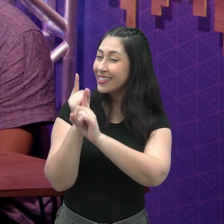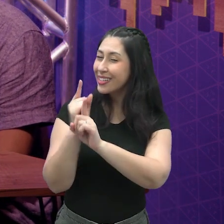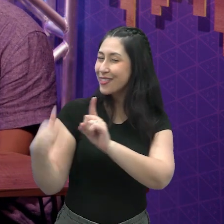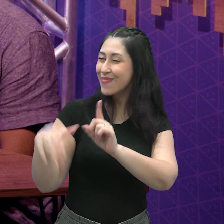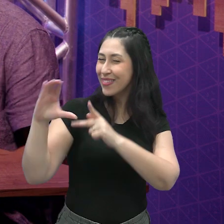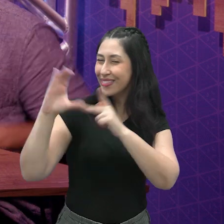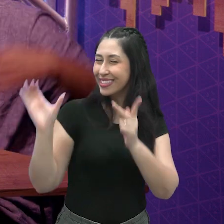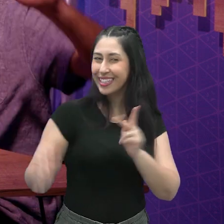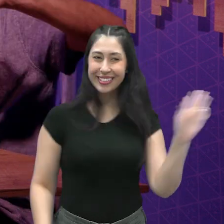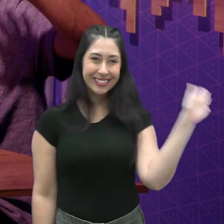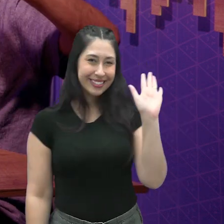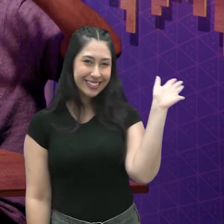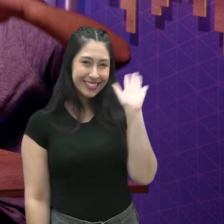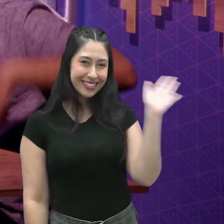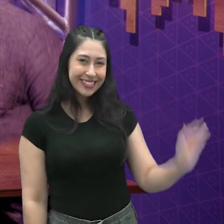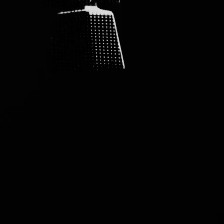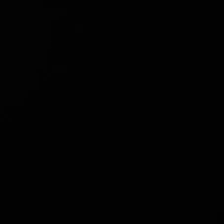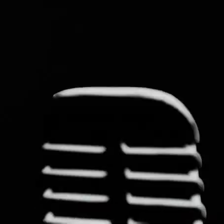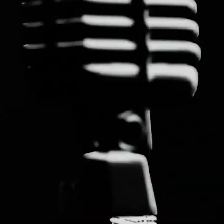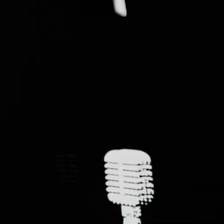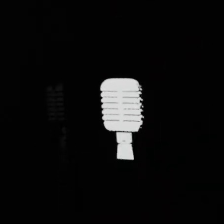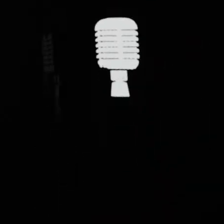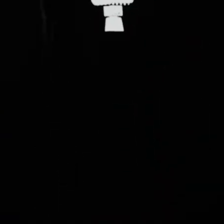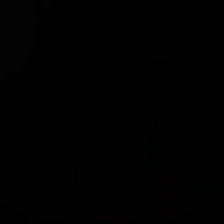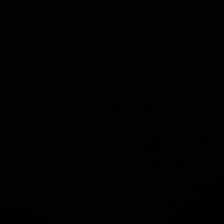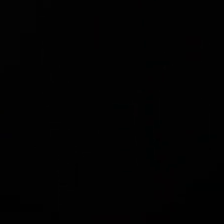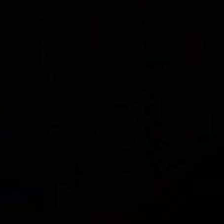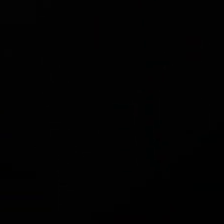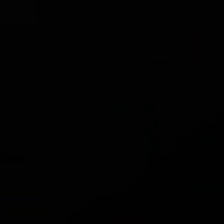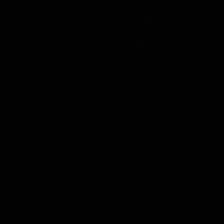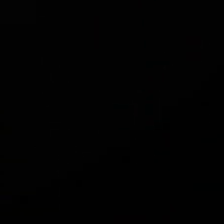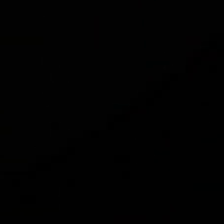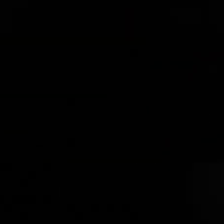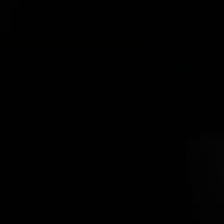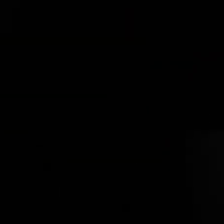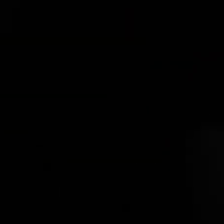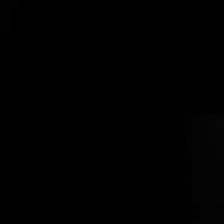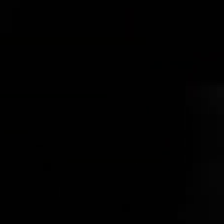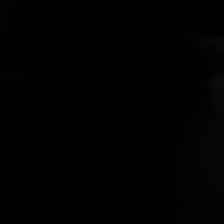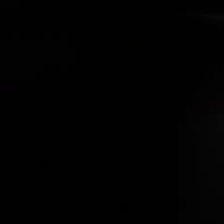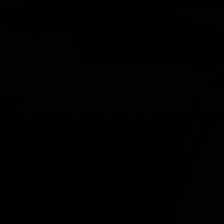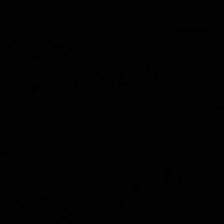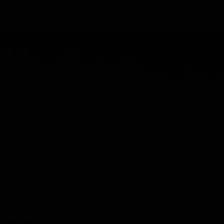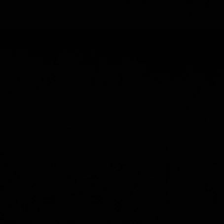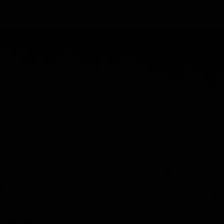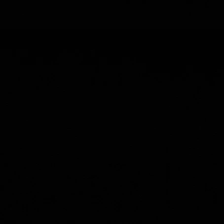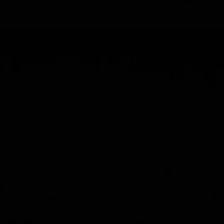vem com mais um Pode Ser. Tchau, pessoal. Até mais.